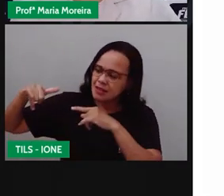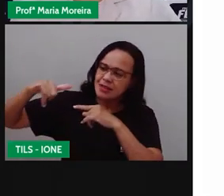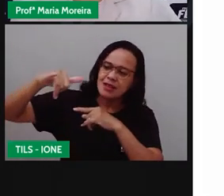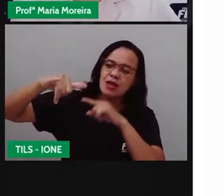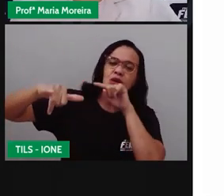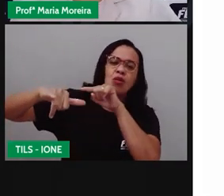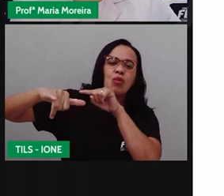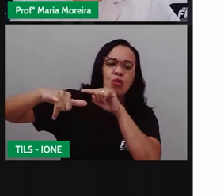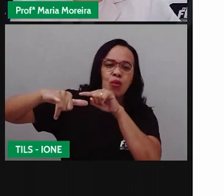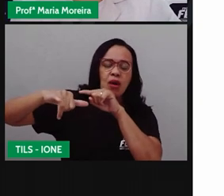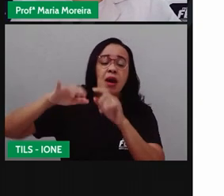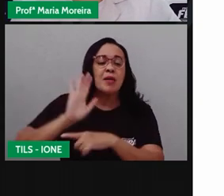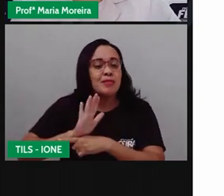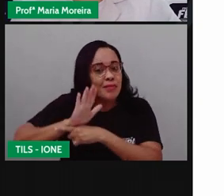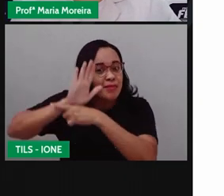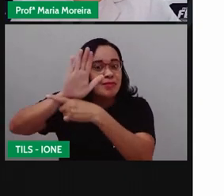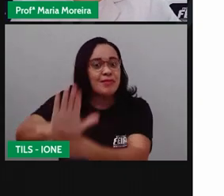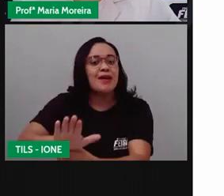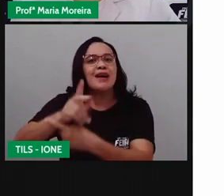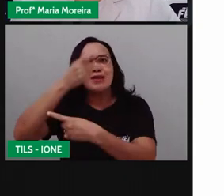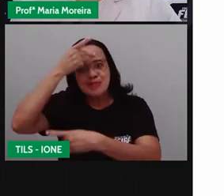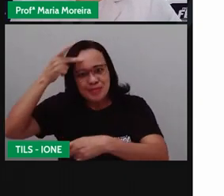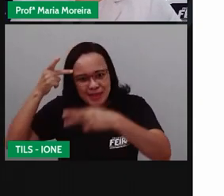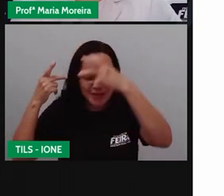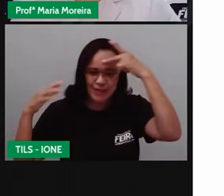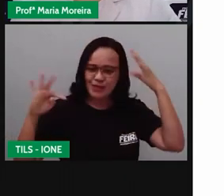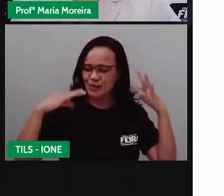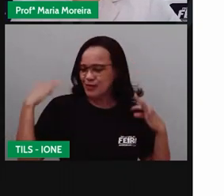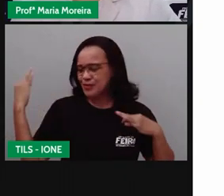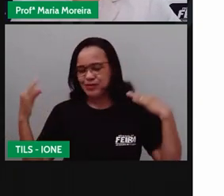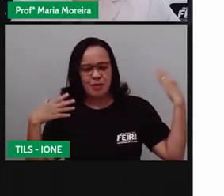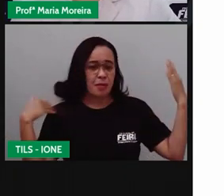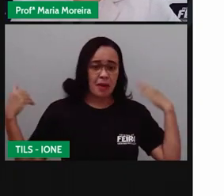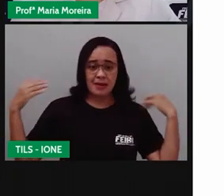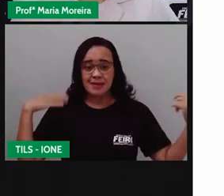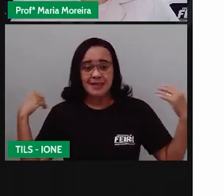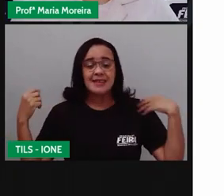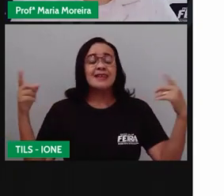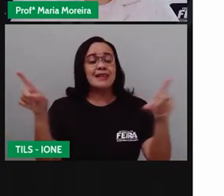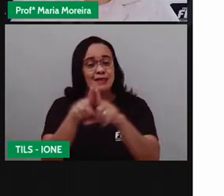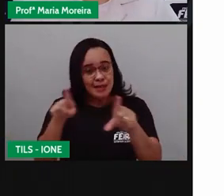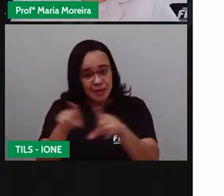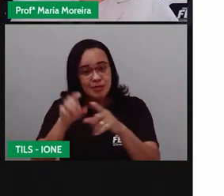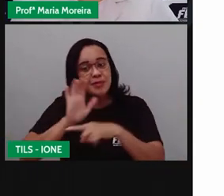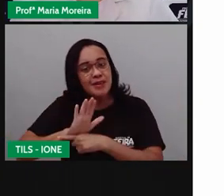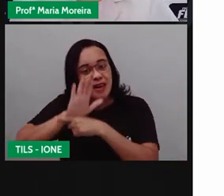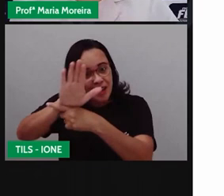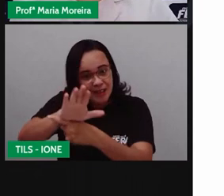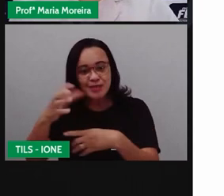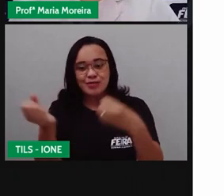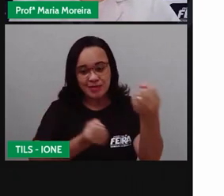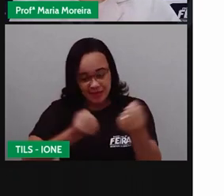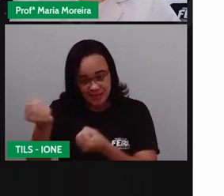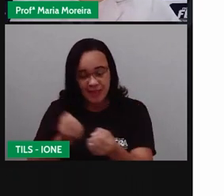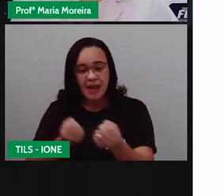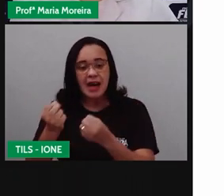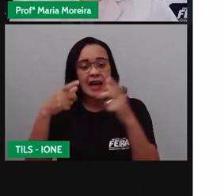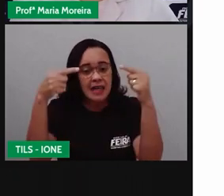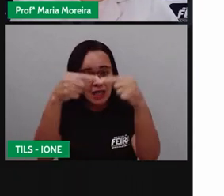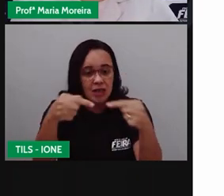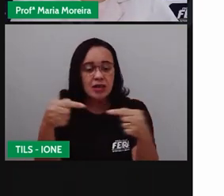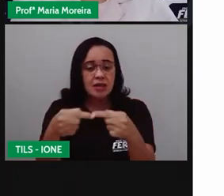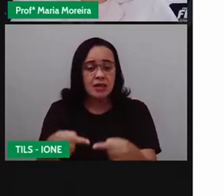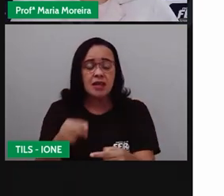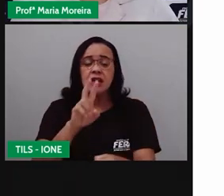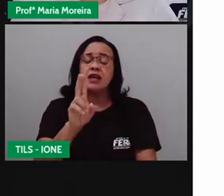a de meio de transporte e lazer, encurtando as distâncias para unir amigos e familiares. Então, Santos Dumont